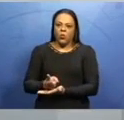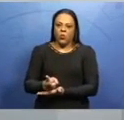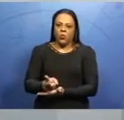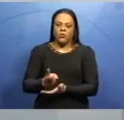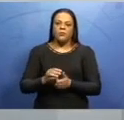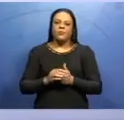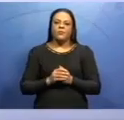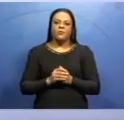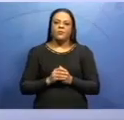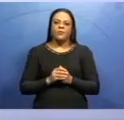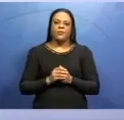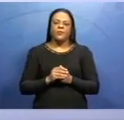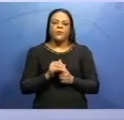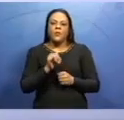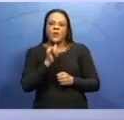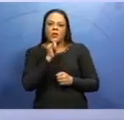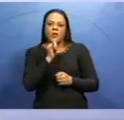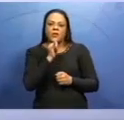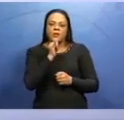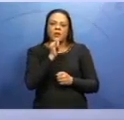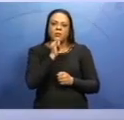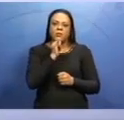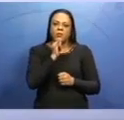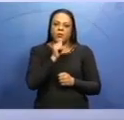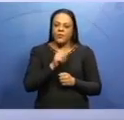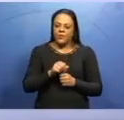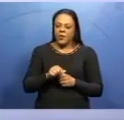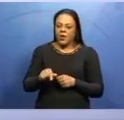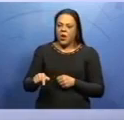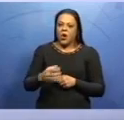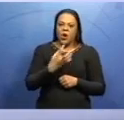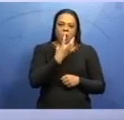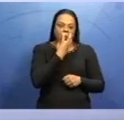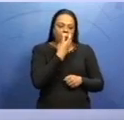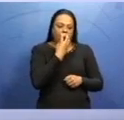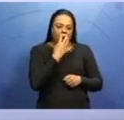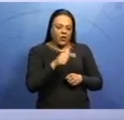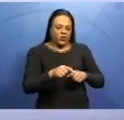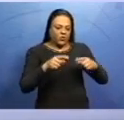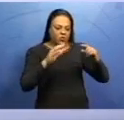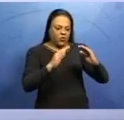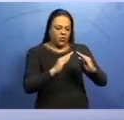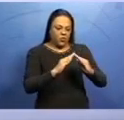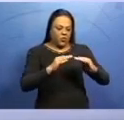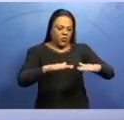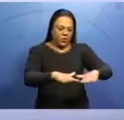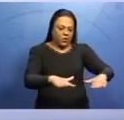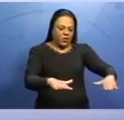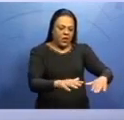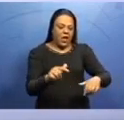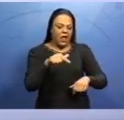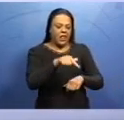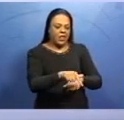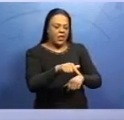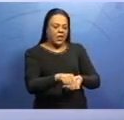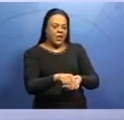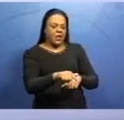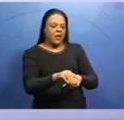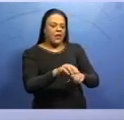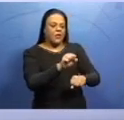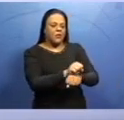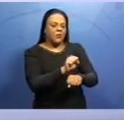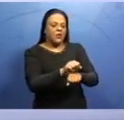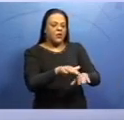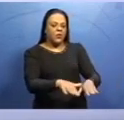permanecer. Exemplo: o cachorro permaneceu na varanda até seu dono voltar. Olha ali o